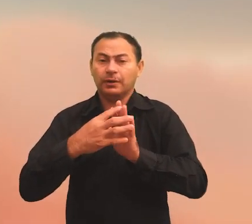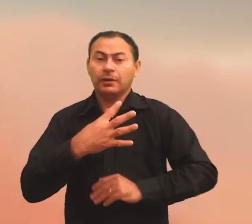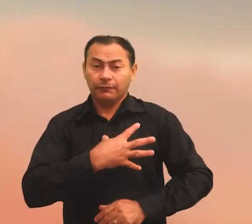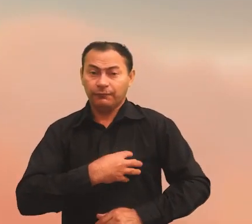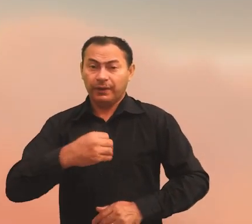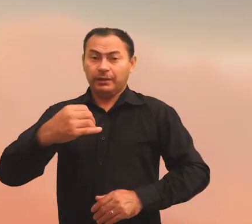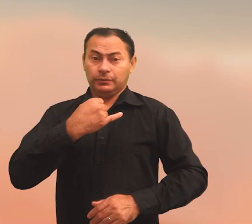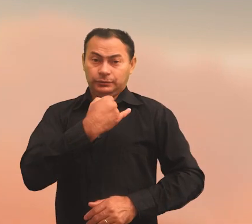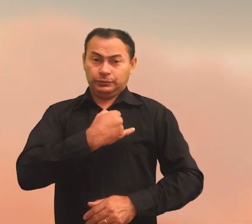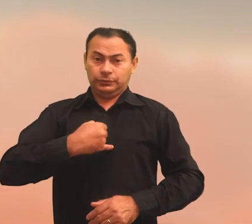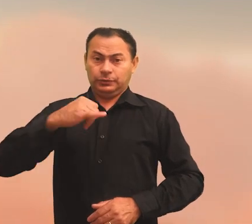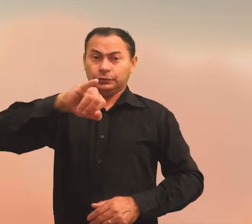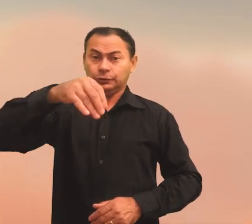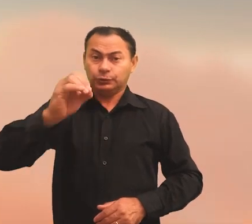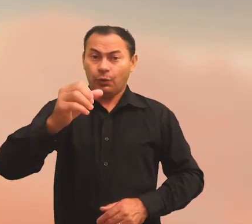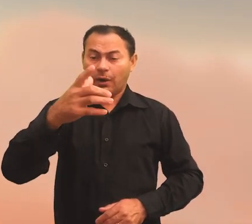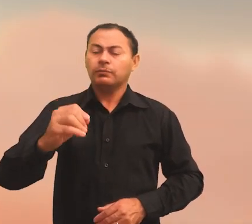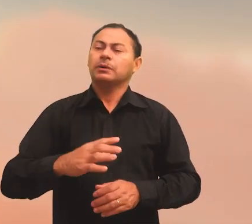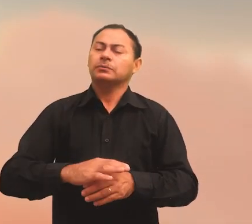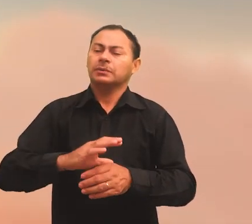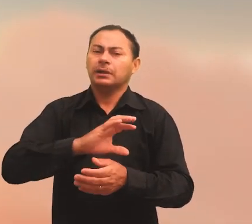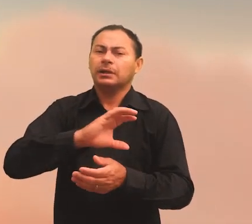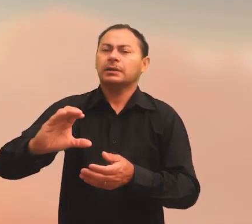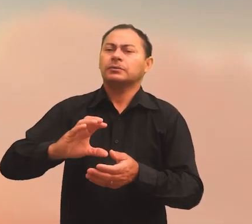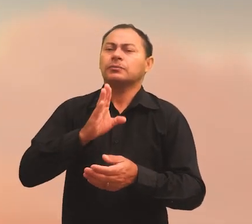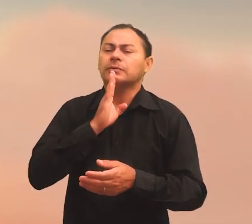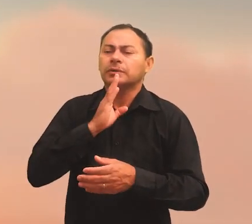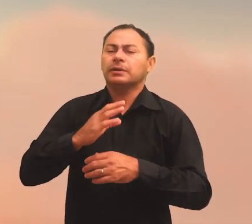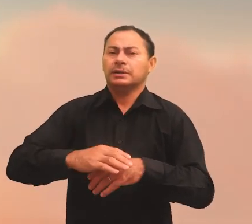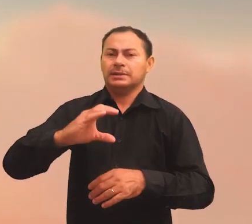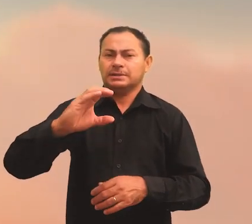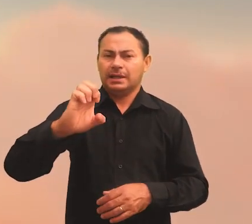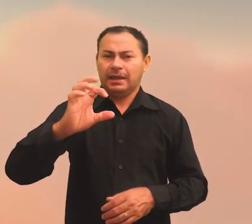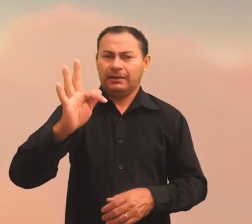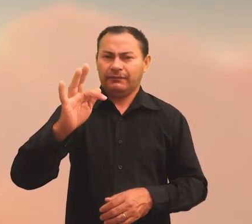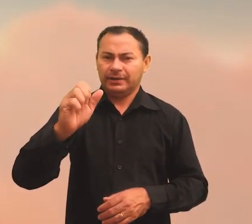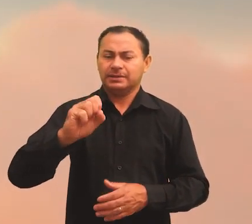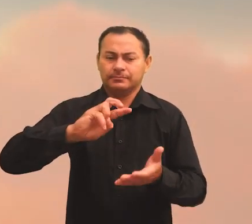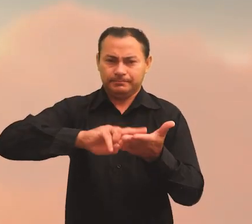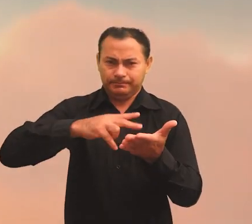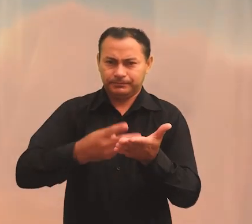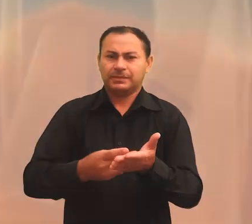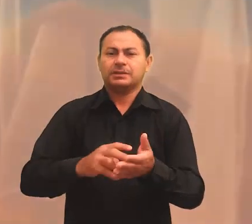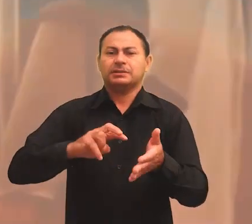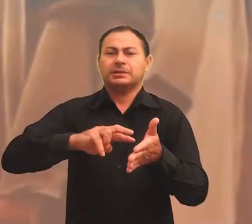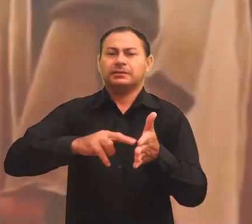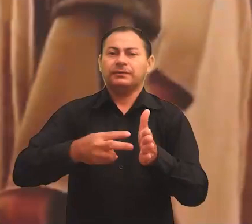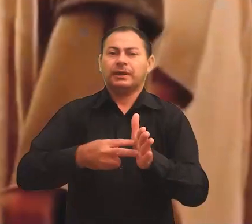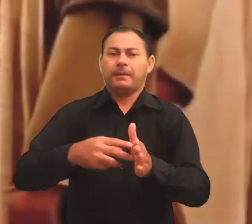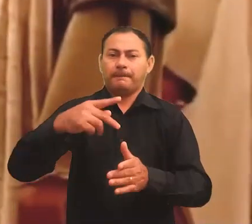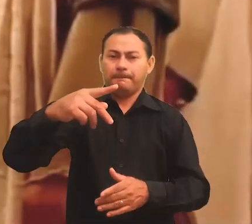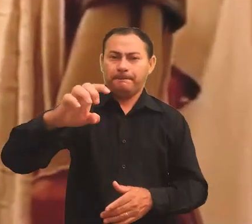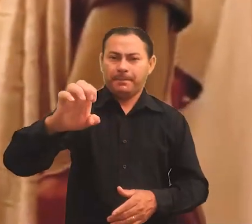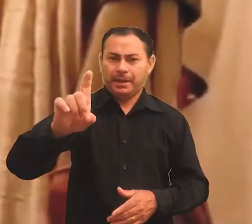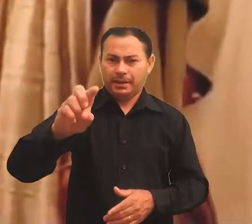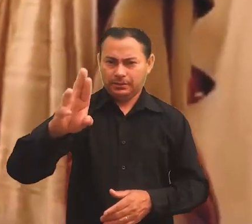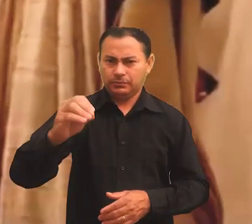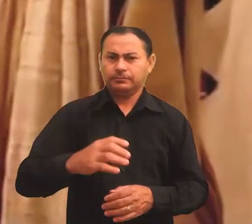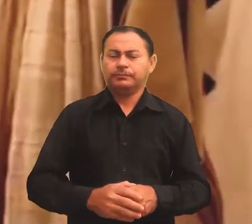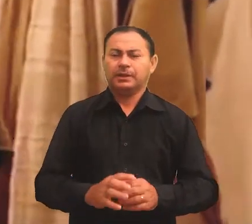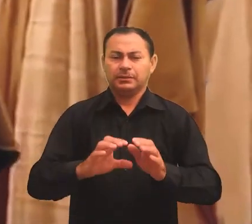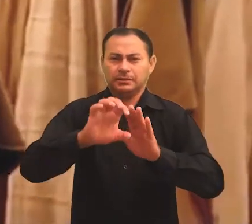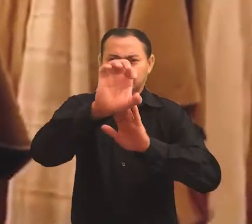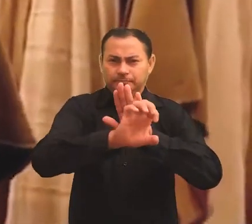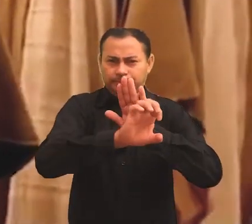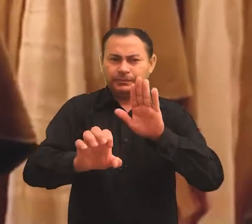João, será chamado Cefas, que traduzido é Pedro. Nesta passagem dos evangelhos